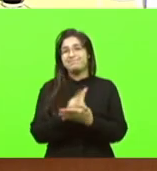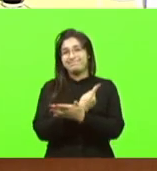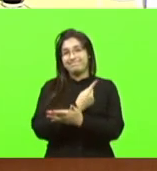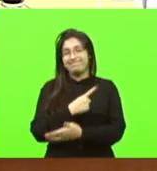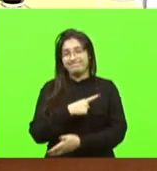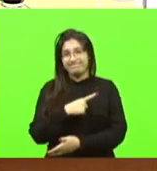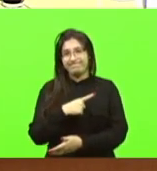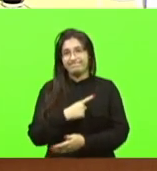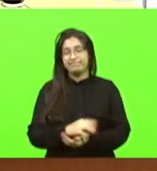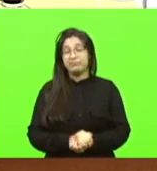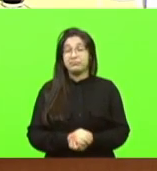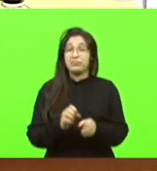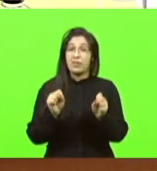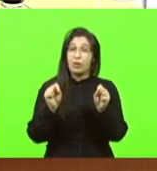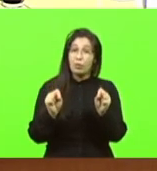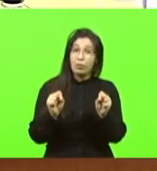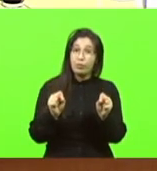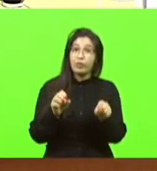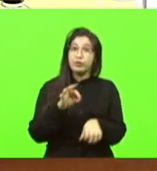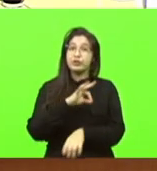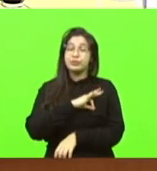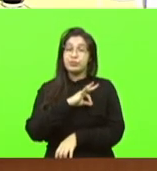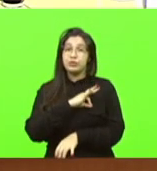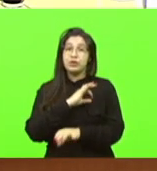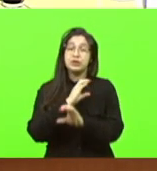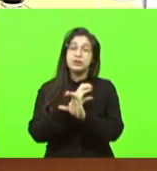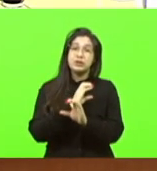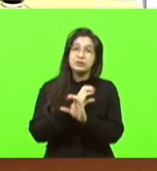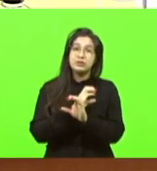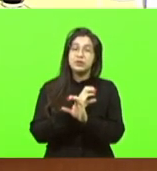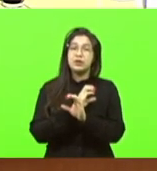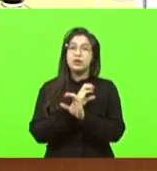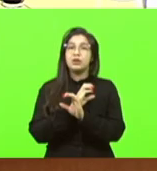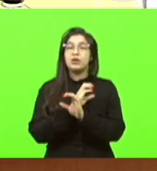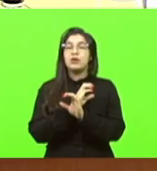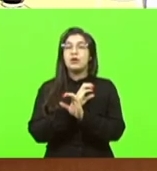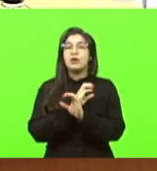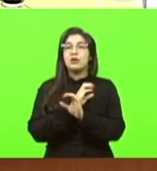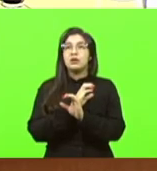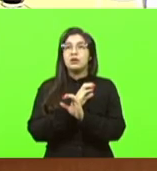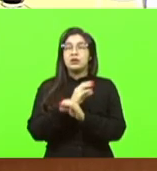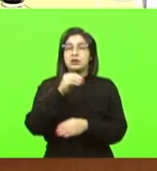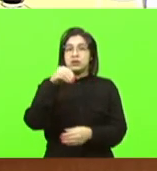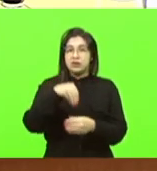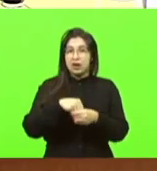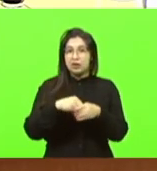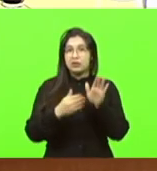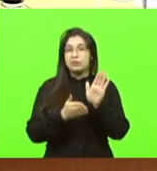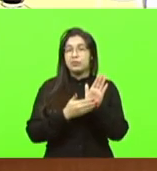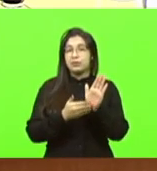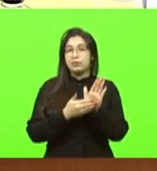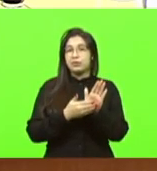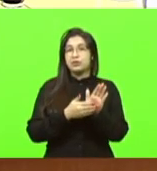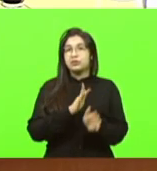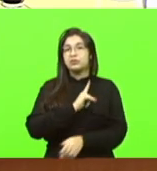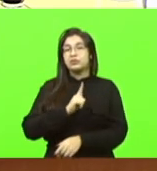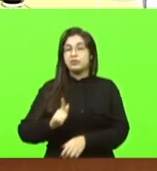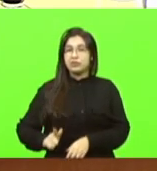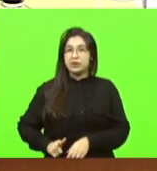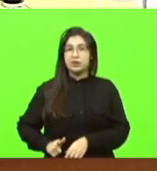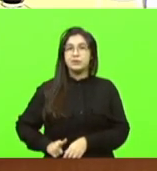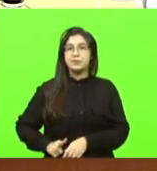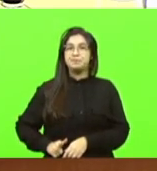momento e que se possa pela Polícia Civil que venha dentro da proposta do governo uma proposta